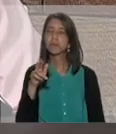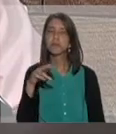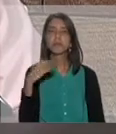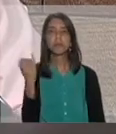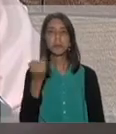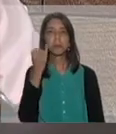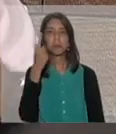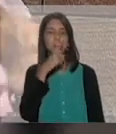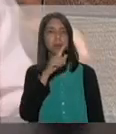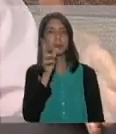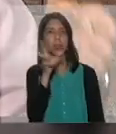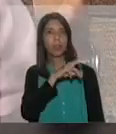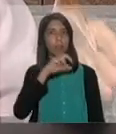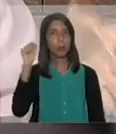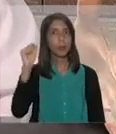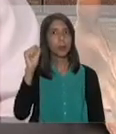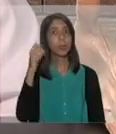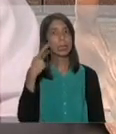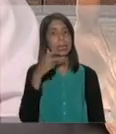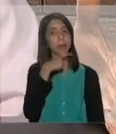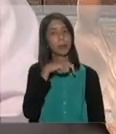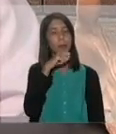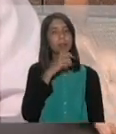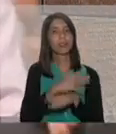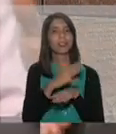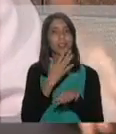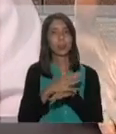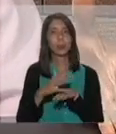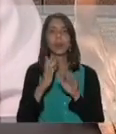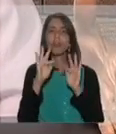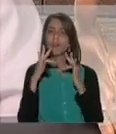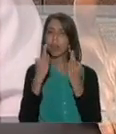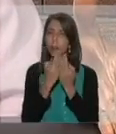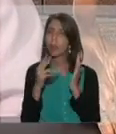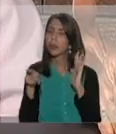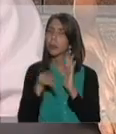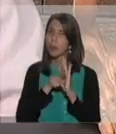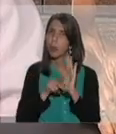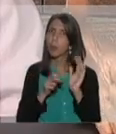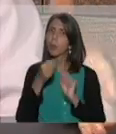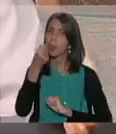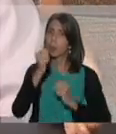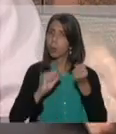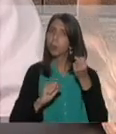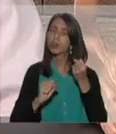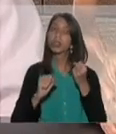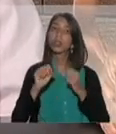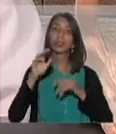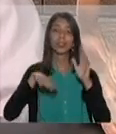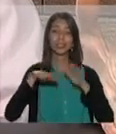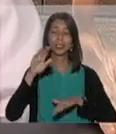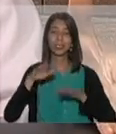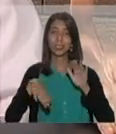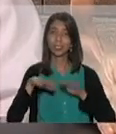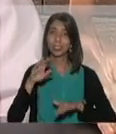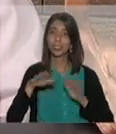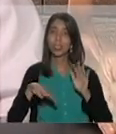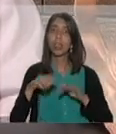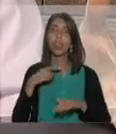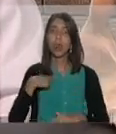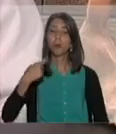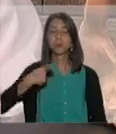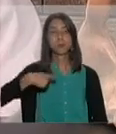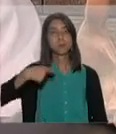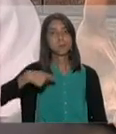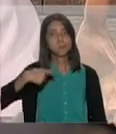destaca como campeão mundial treinado pelo pai. São famílias de lutadores. Então, muitas vezes eu